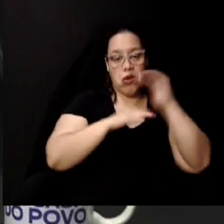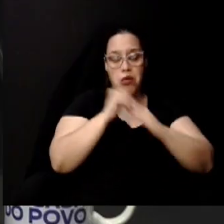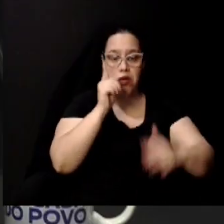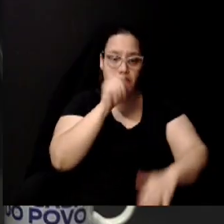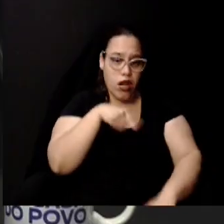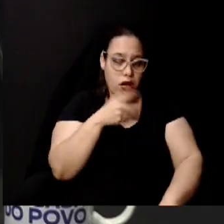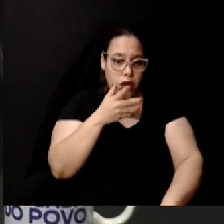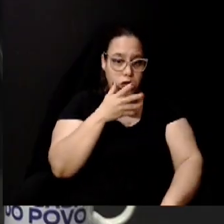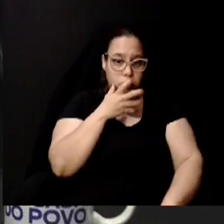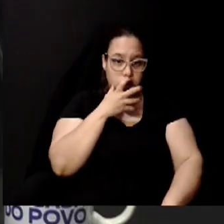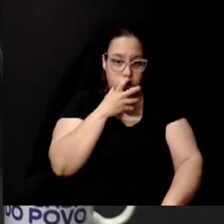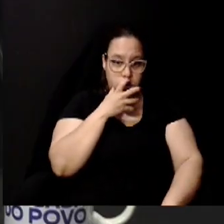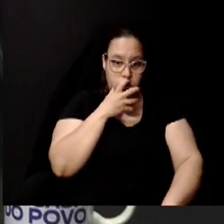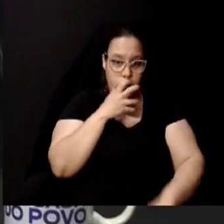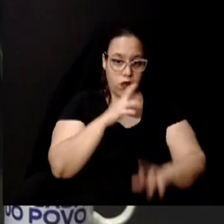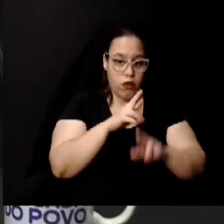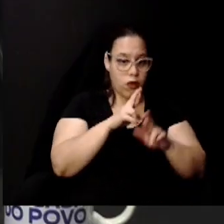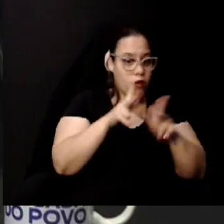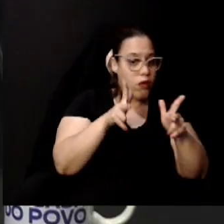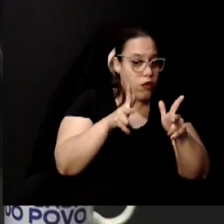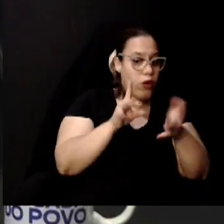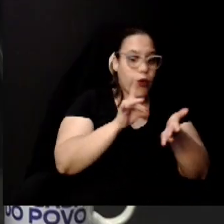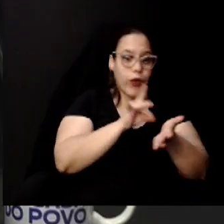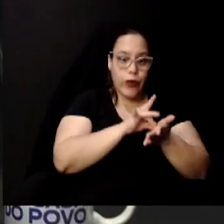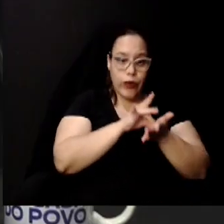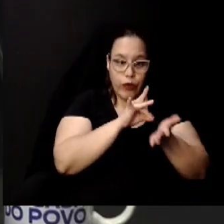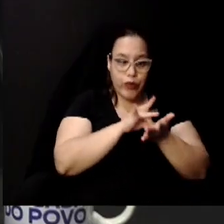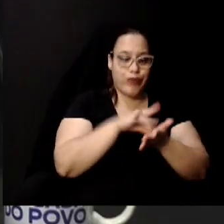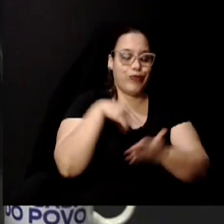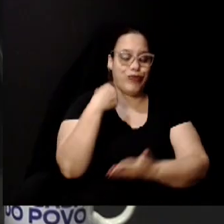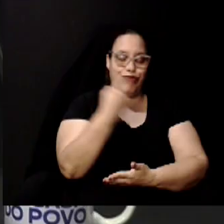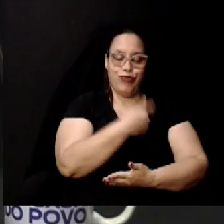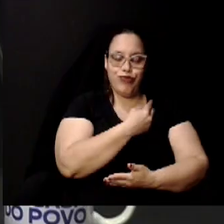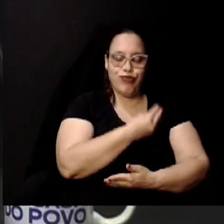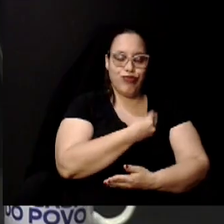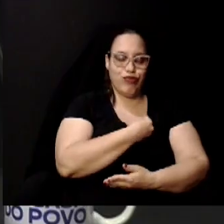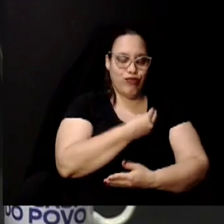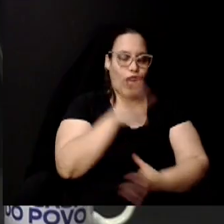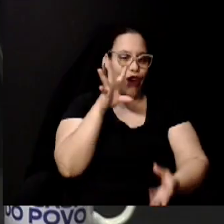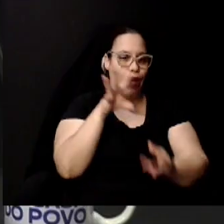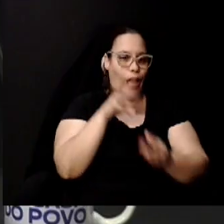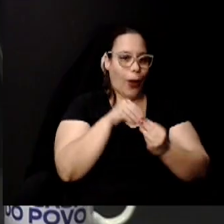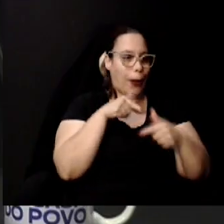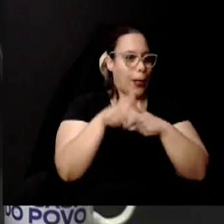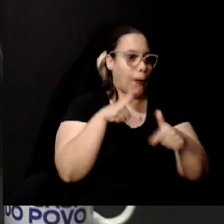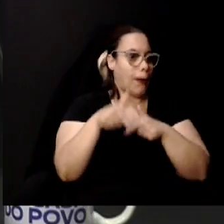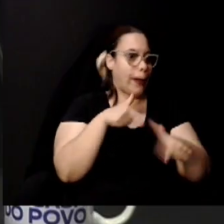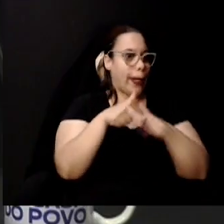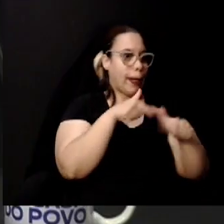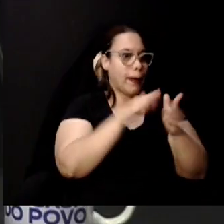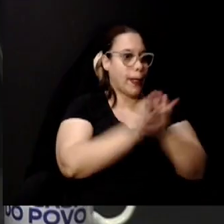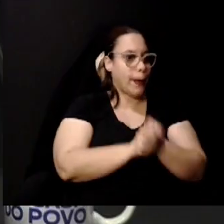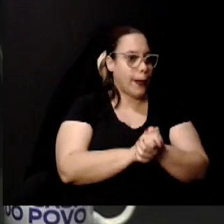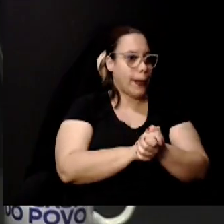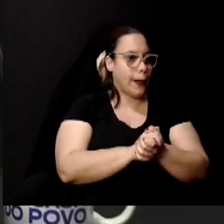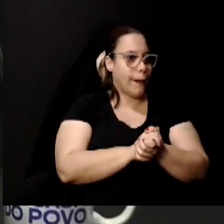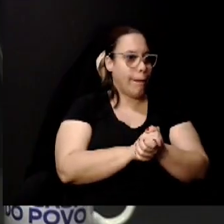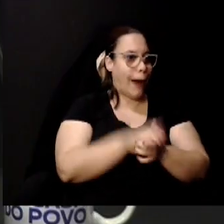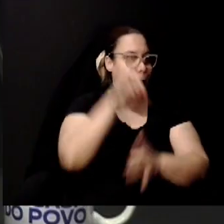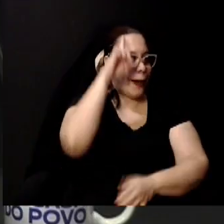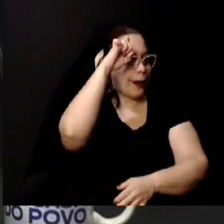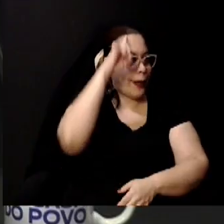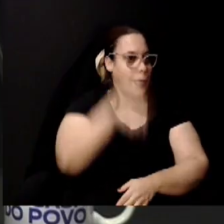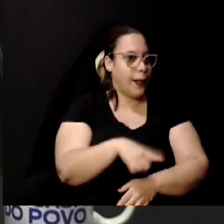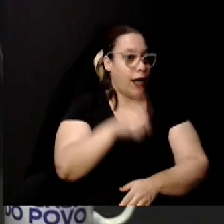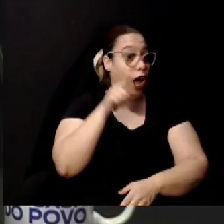ser bem diferente. Então, de fato, a nossa vida ela é condicionada ao trabalho. Muitas vezes o trabalho nos define, né? A sua